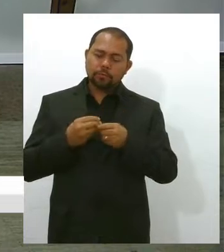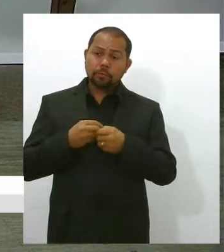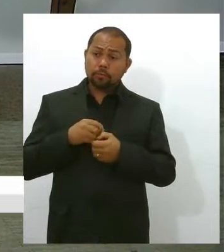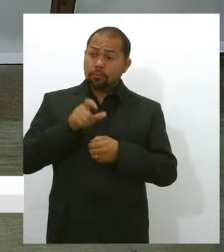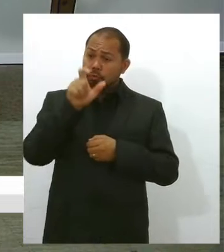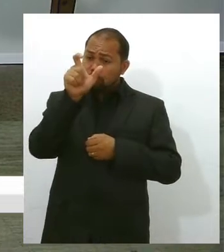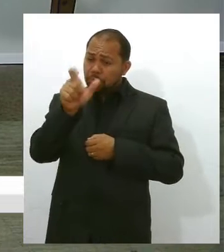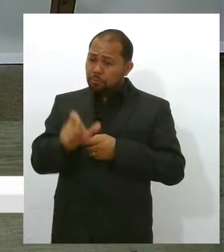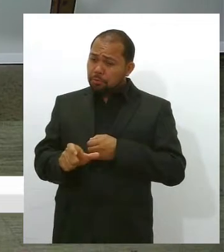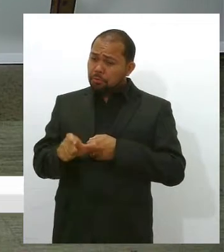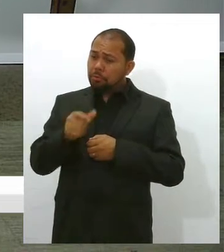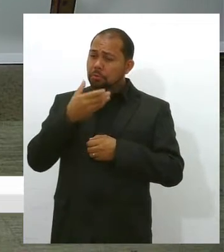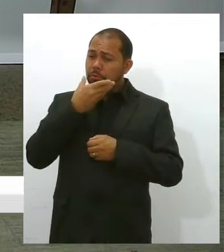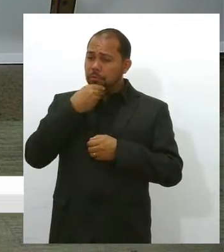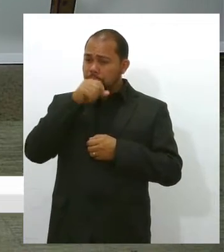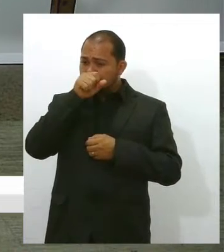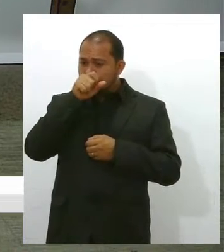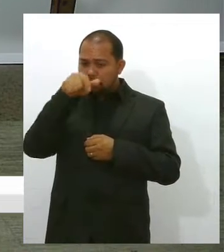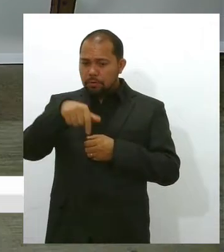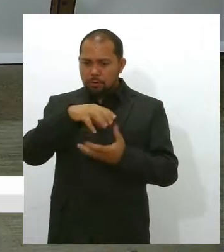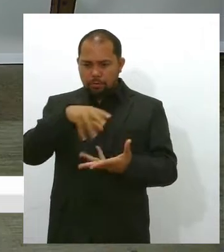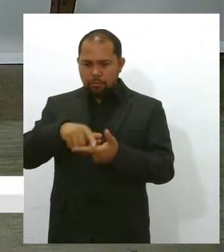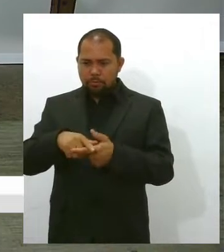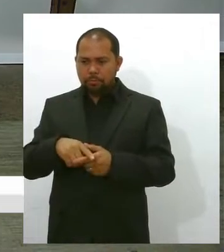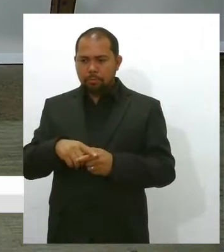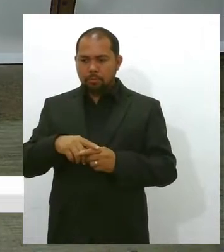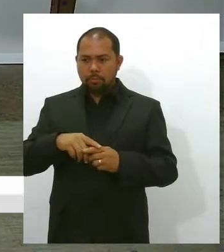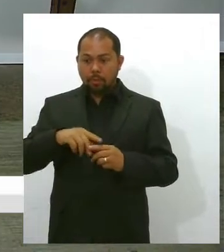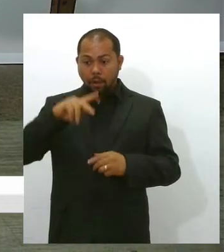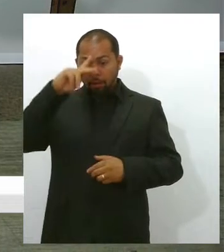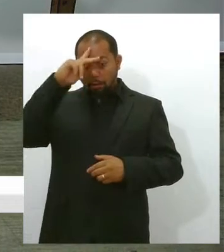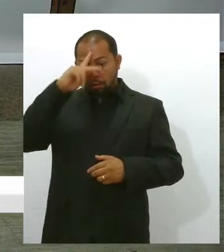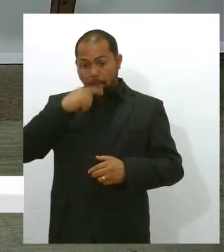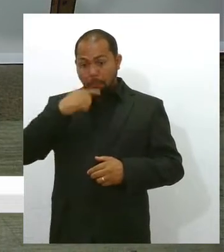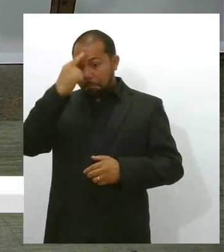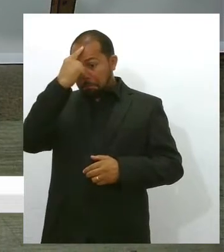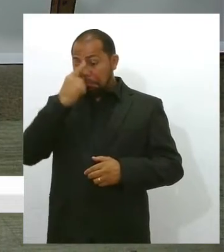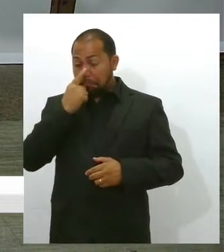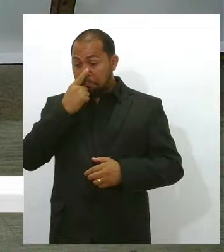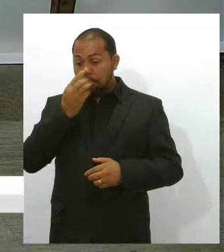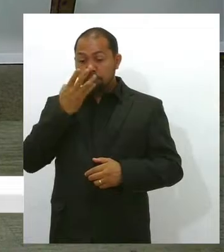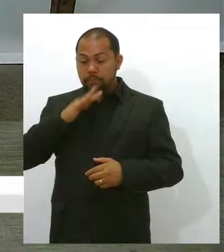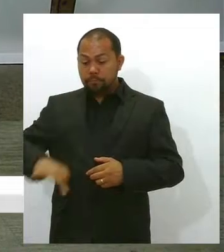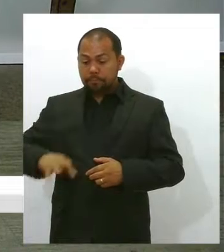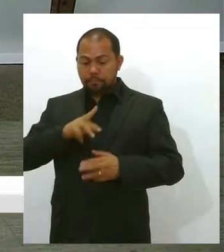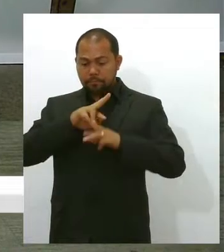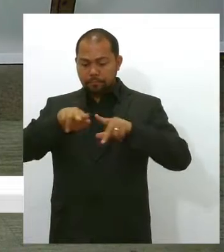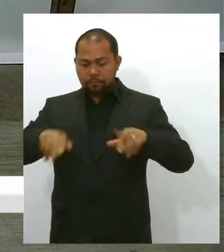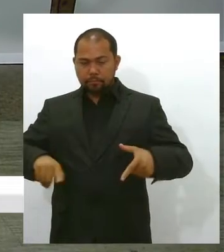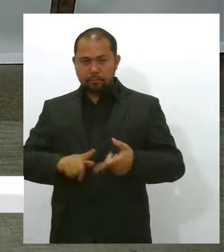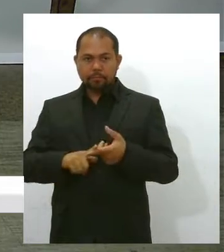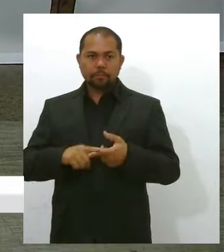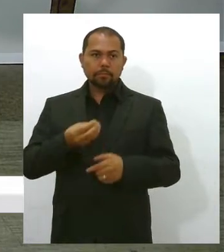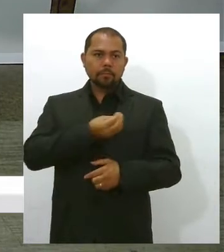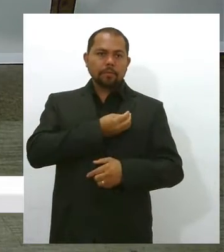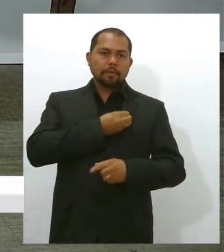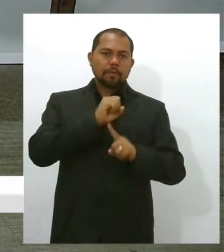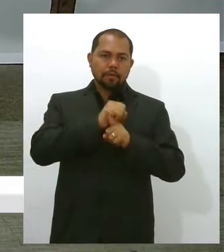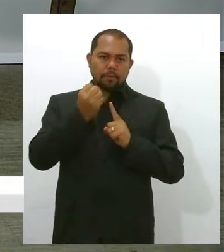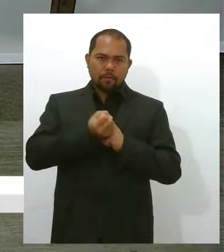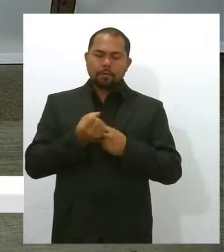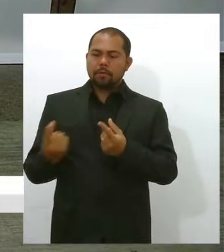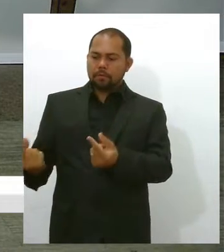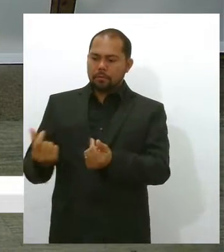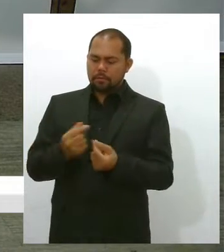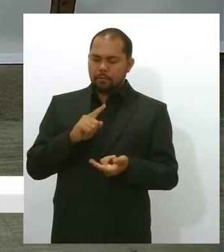sobre personalidades de crianças diferentes, arranjos, contextos, vida social, econômica, enfim, tem muita coisa em jogo, né,